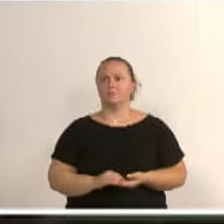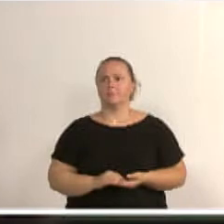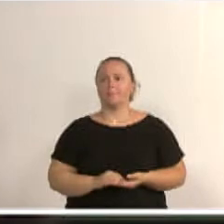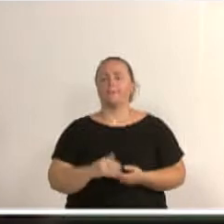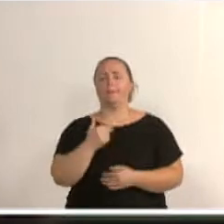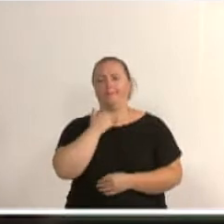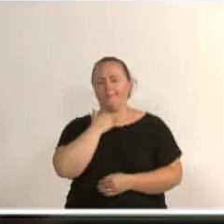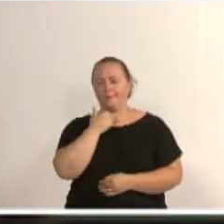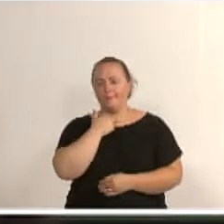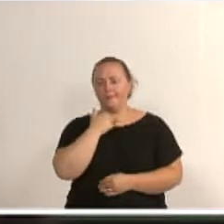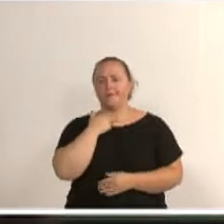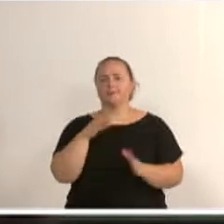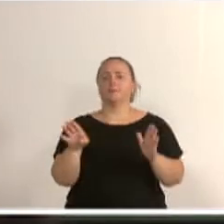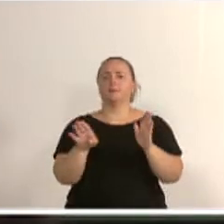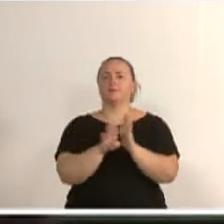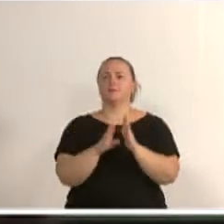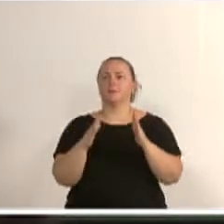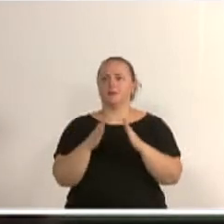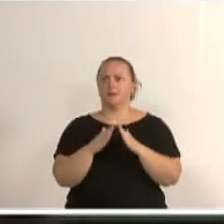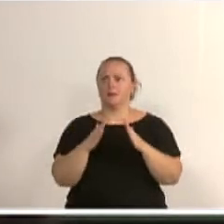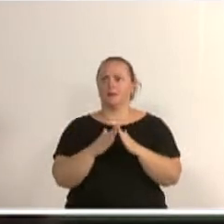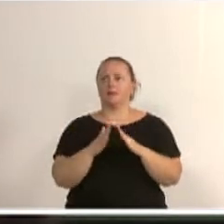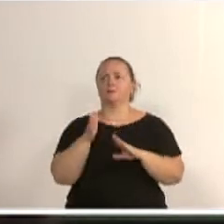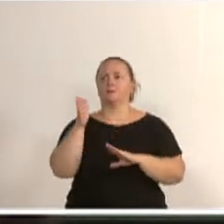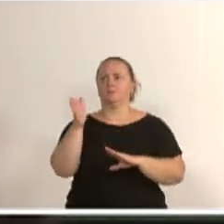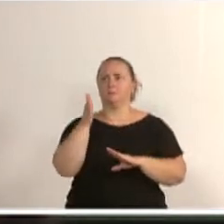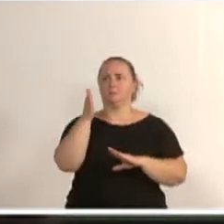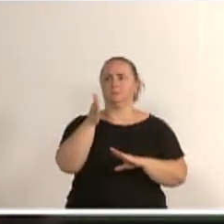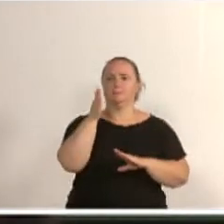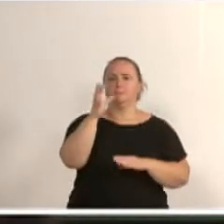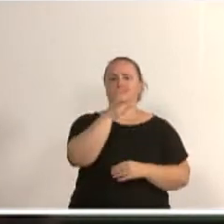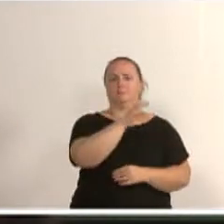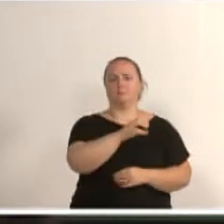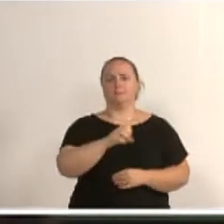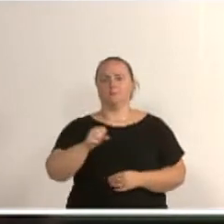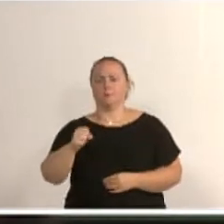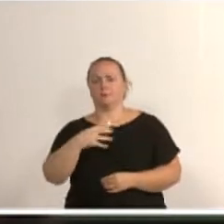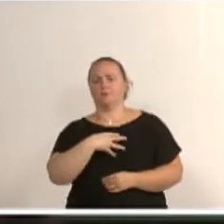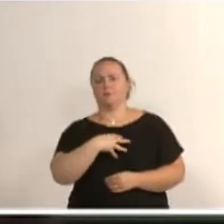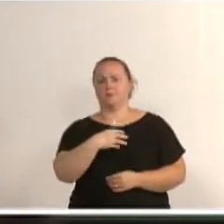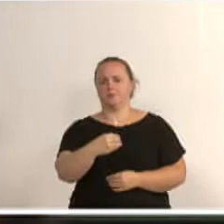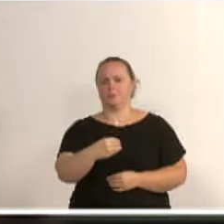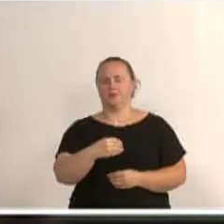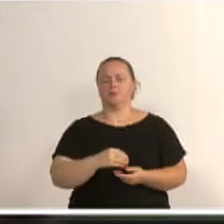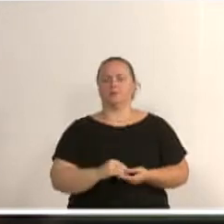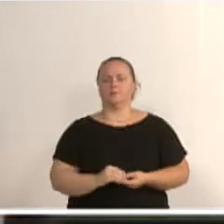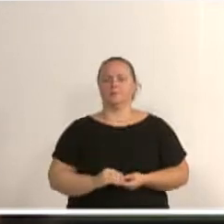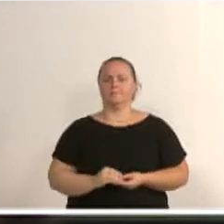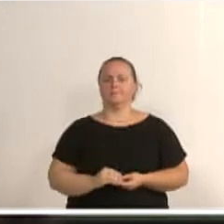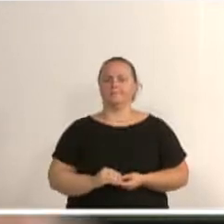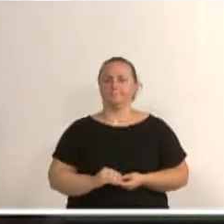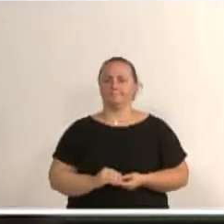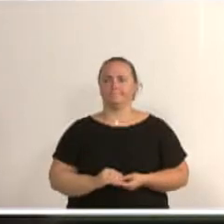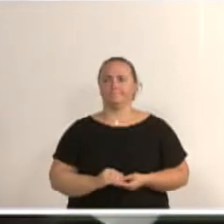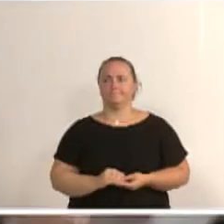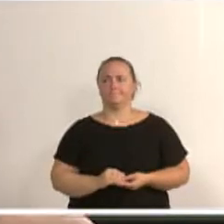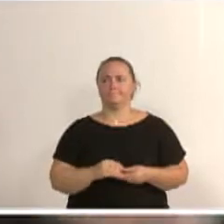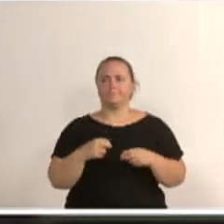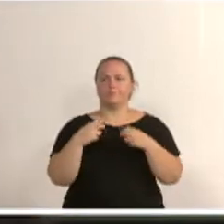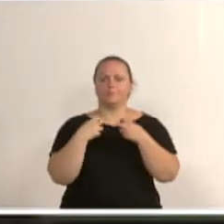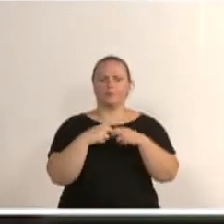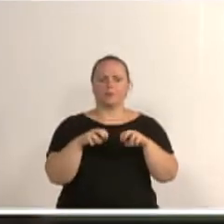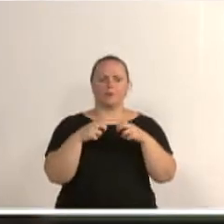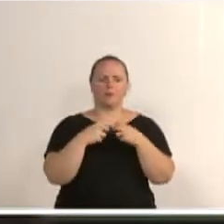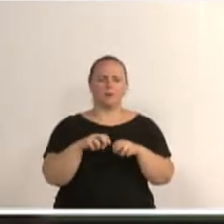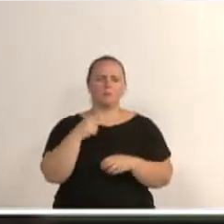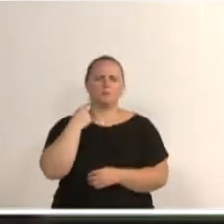ter que ir no outro bairro para pegar o filho na creche. Gente, os ônibus é uma porquice.